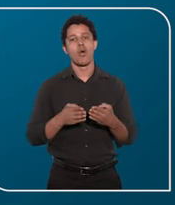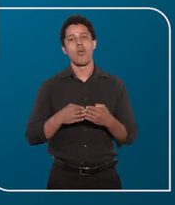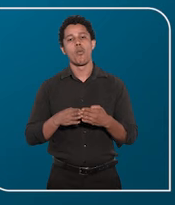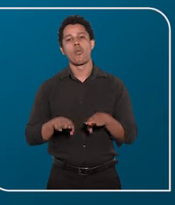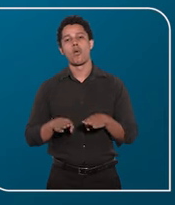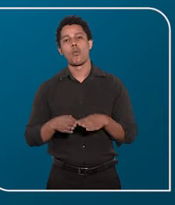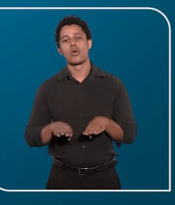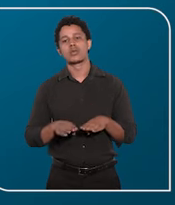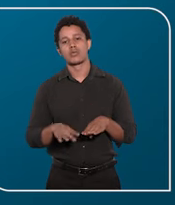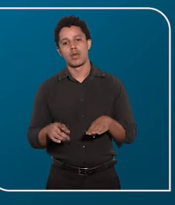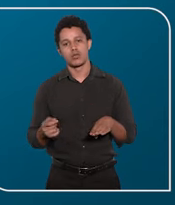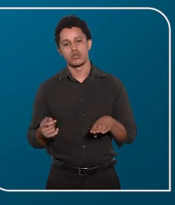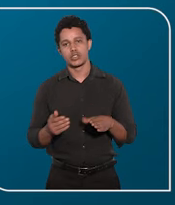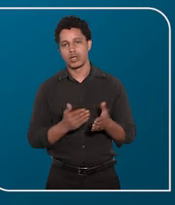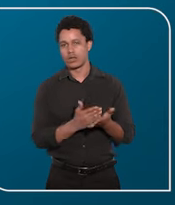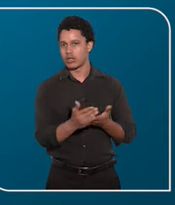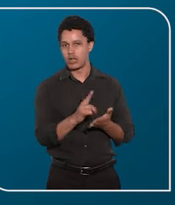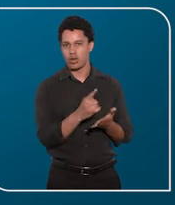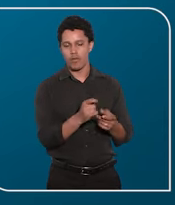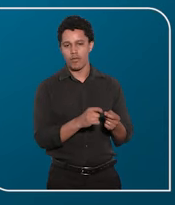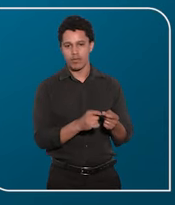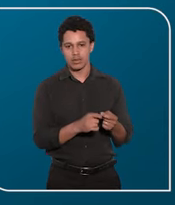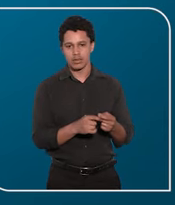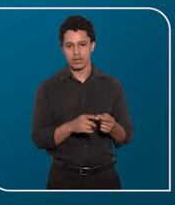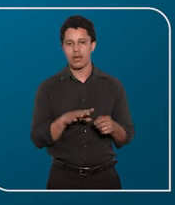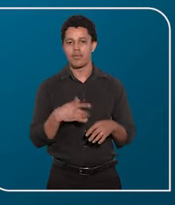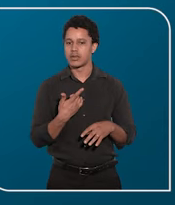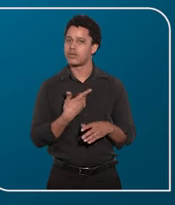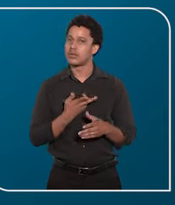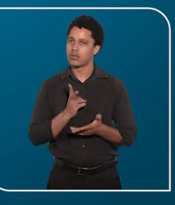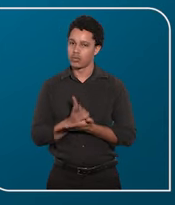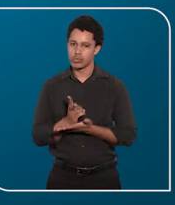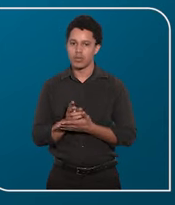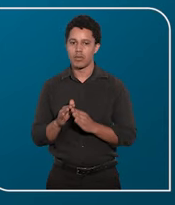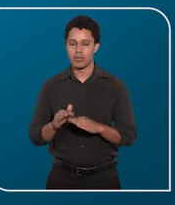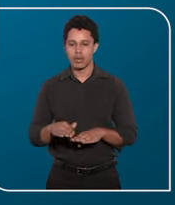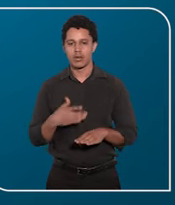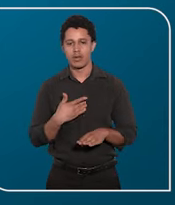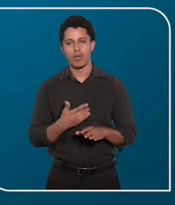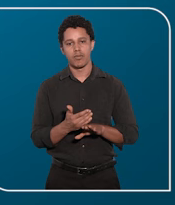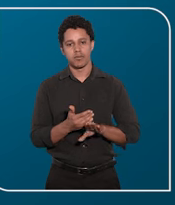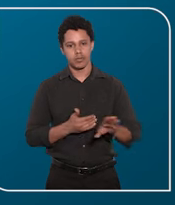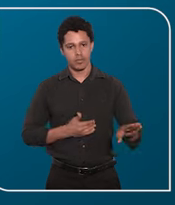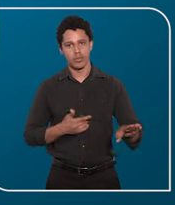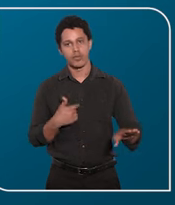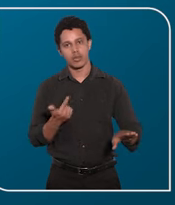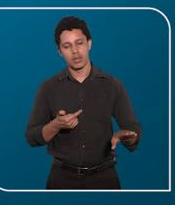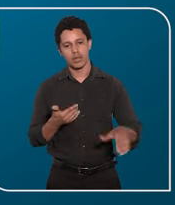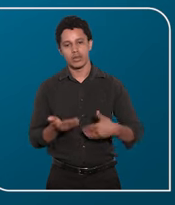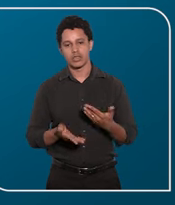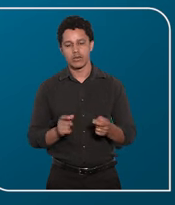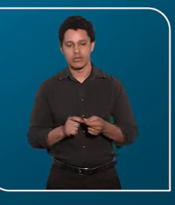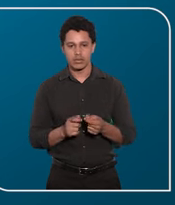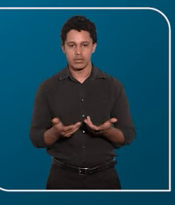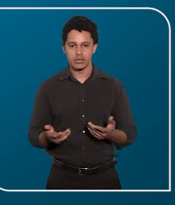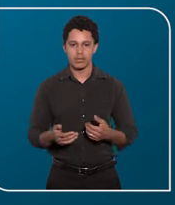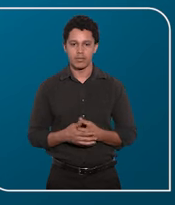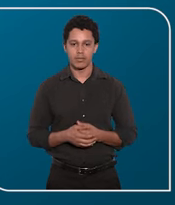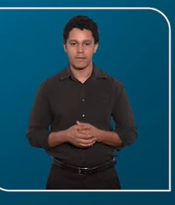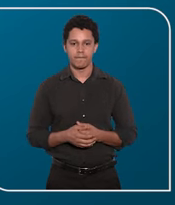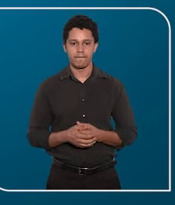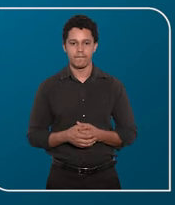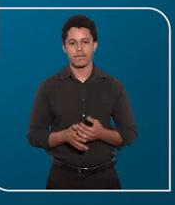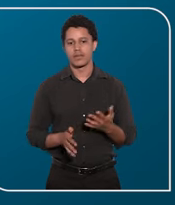proporcionalmente ao trabalho que eu não vou fazer, mas eu tenho direito de permanecer com a remuneração pelo trabalho desenvolvido. Então, não